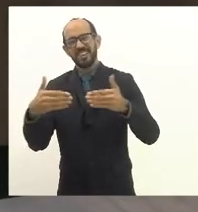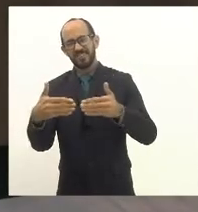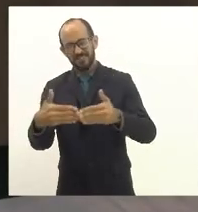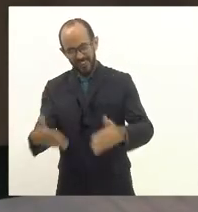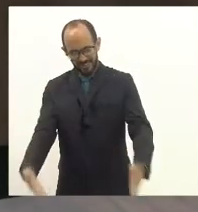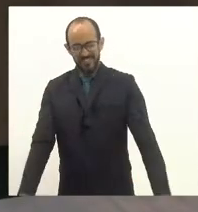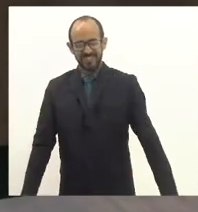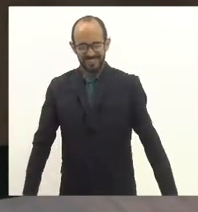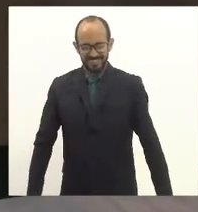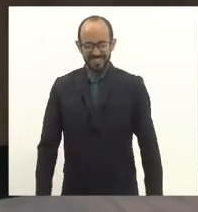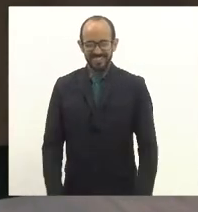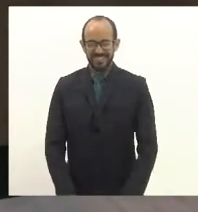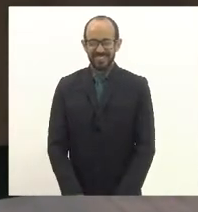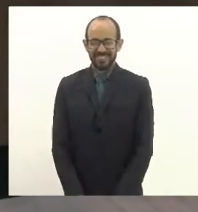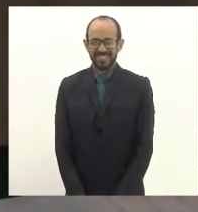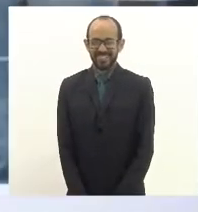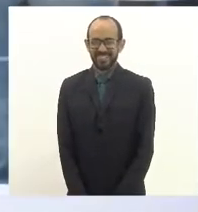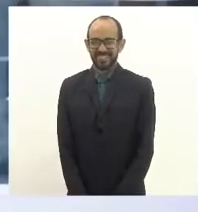favorável.